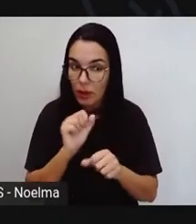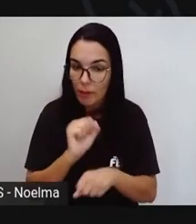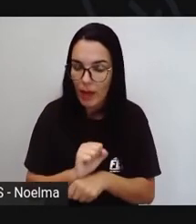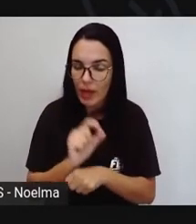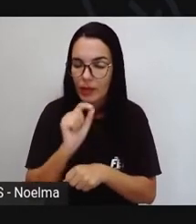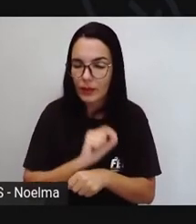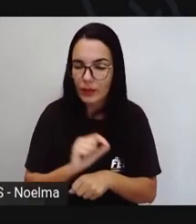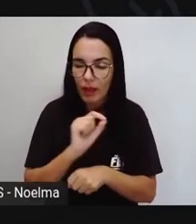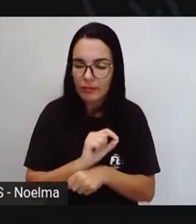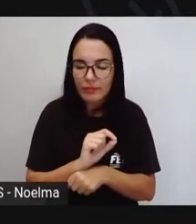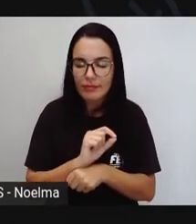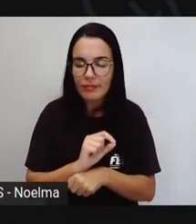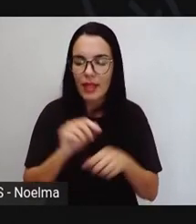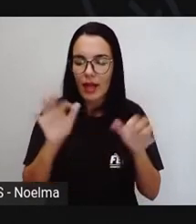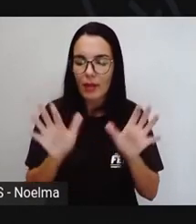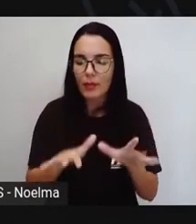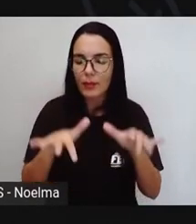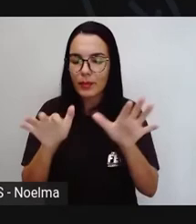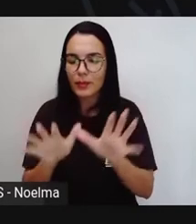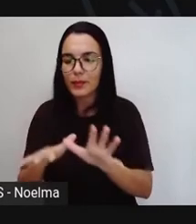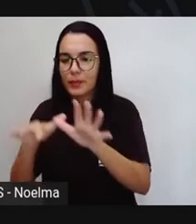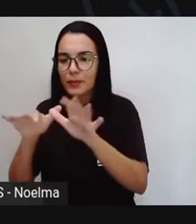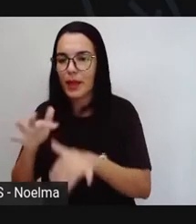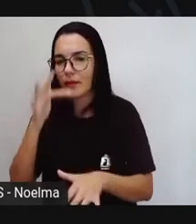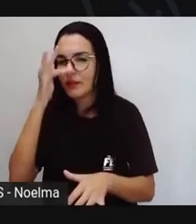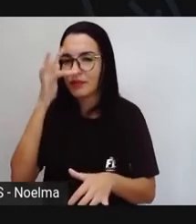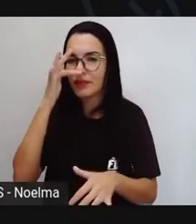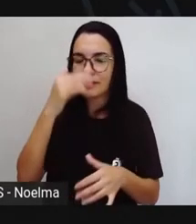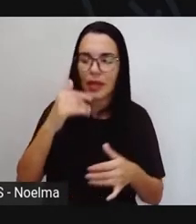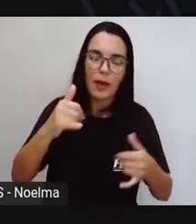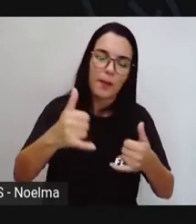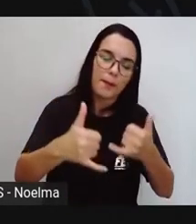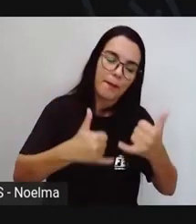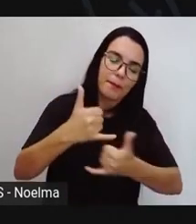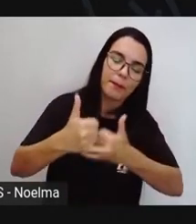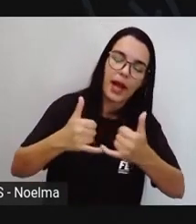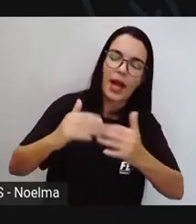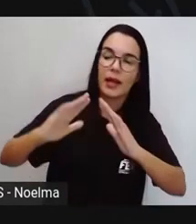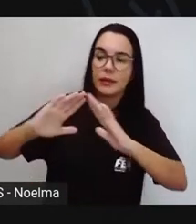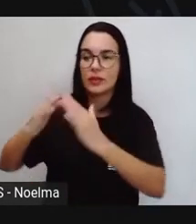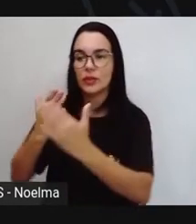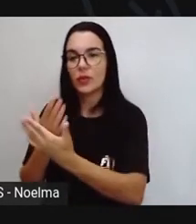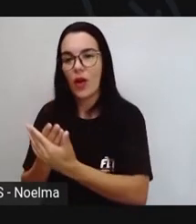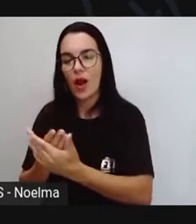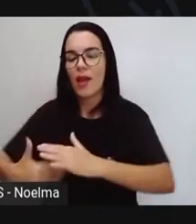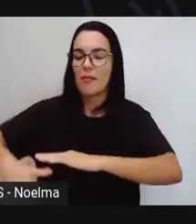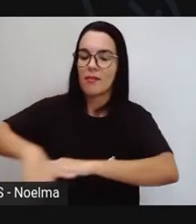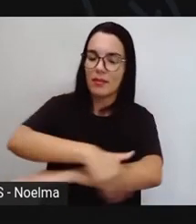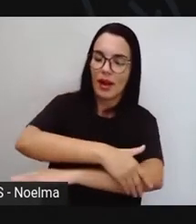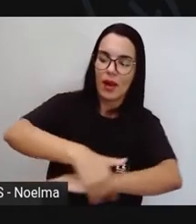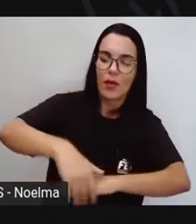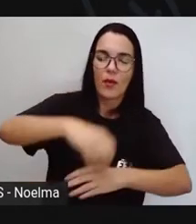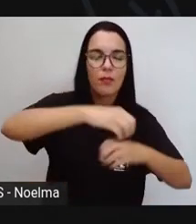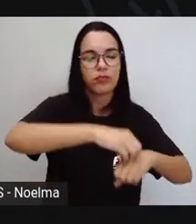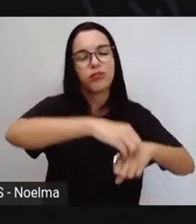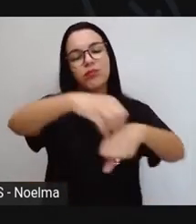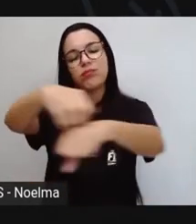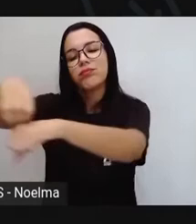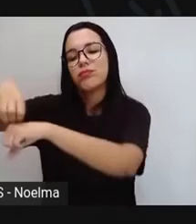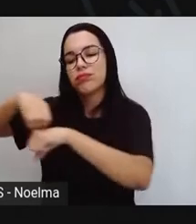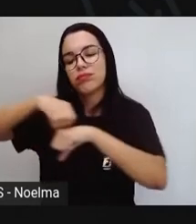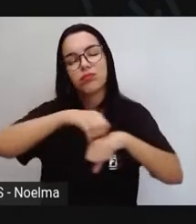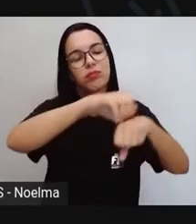computador para o jardim, da casa para o parque, da escola para a rua. De lá para cá,